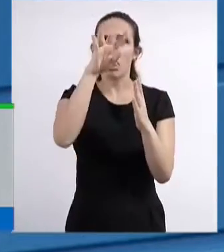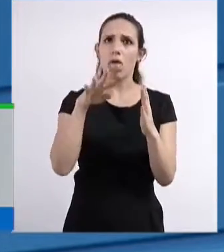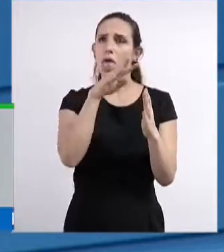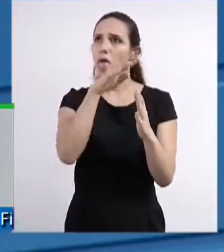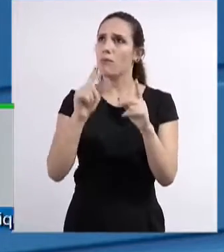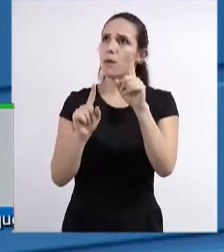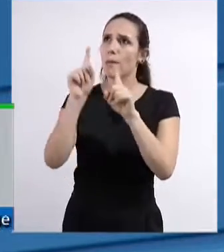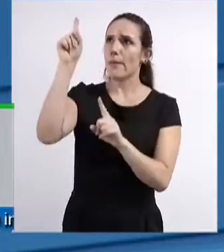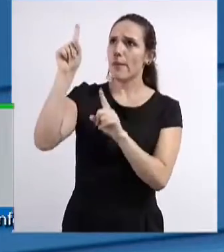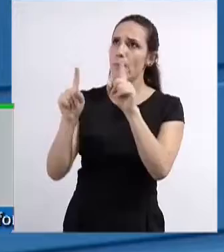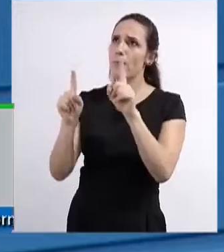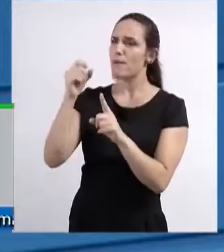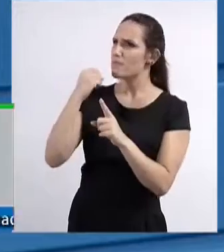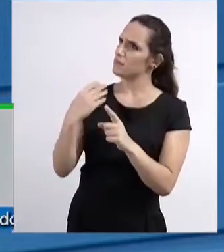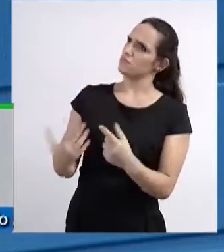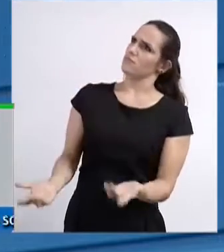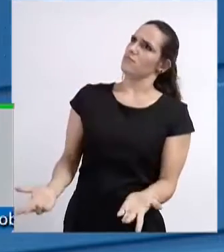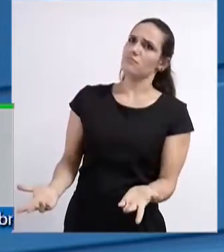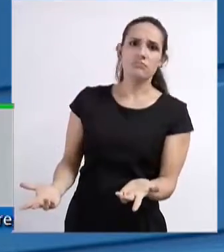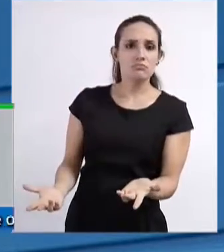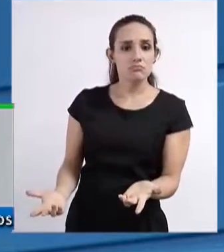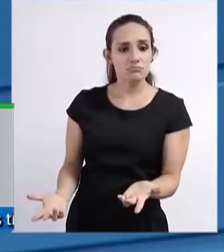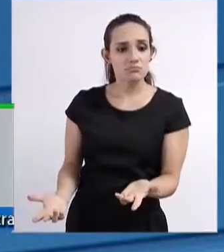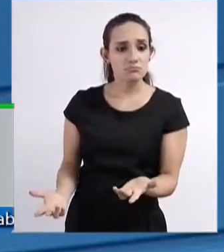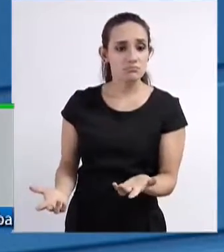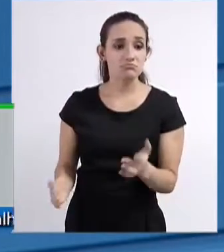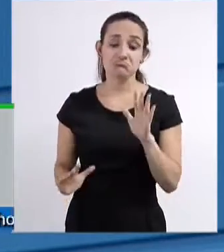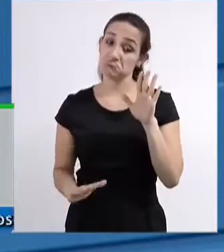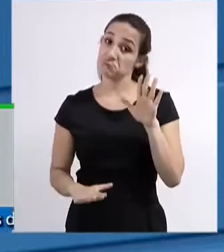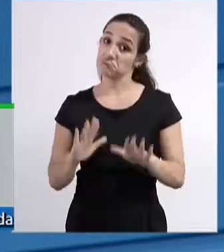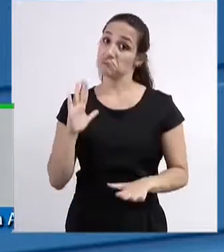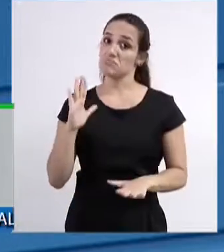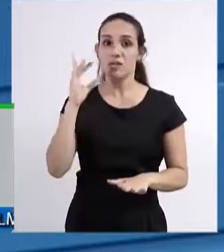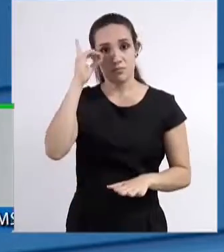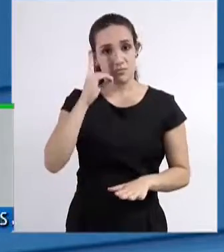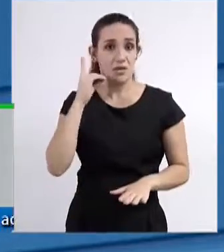indígena. Talvez, pelas palavras do deputado Pedro Kemp,